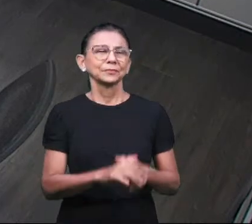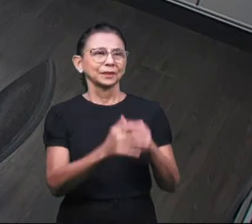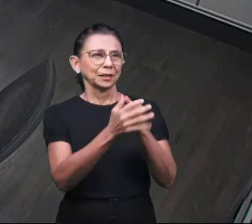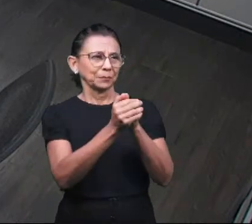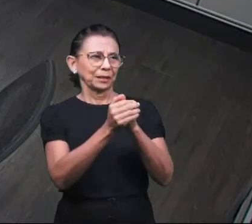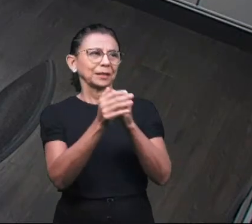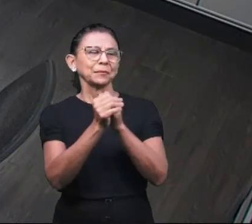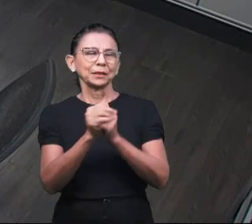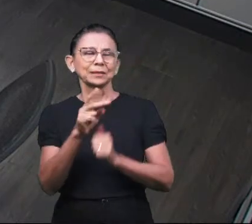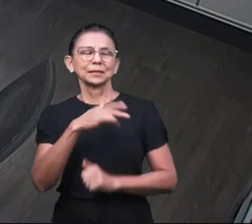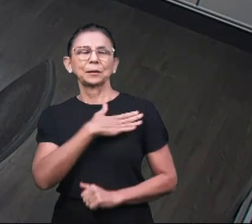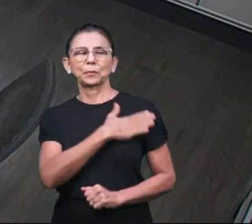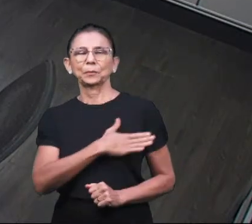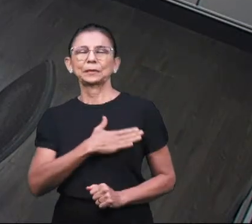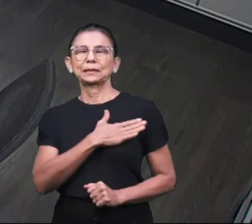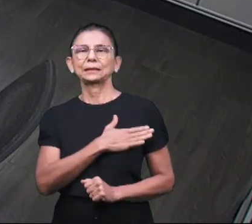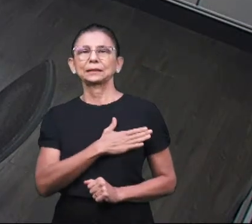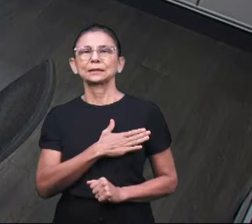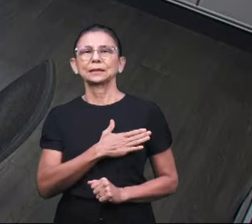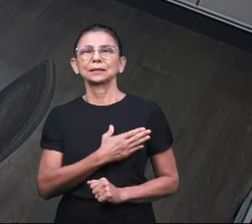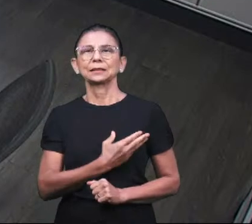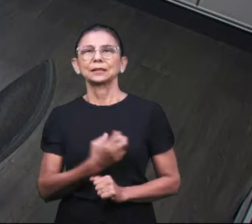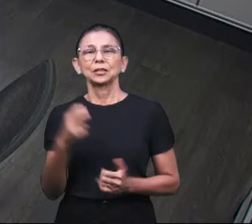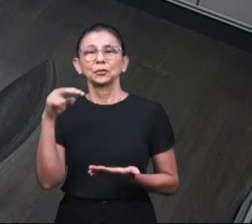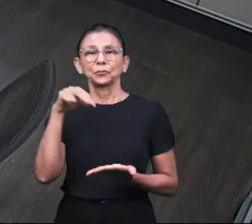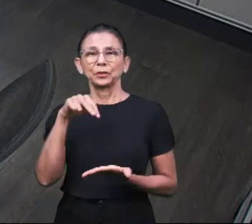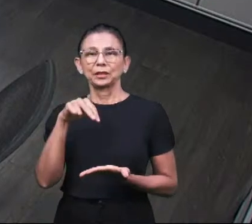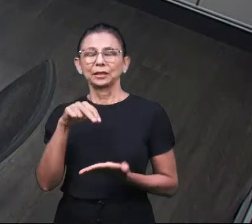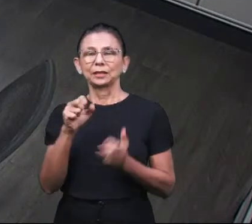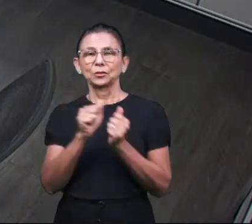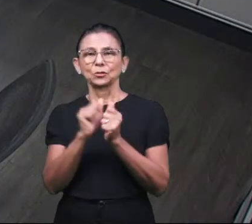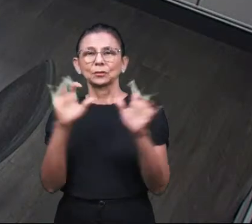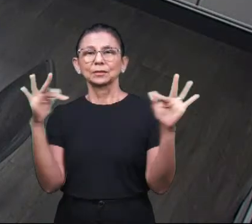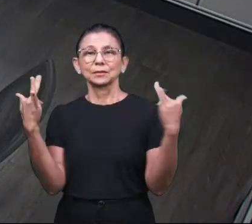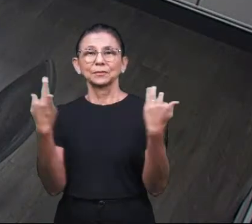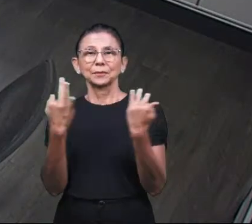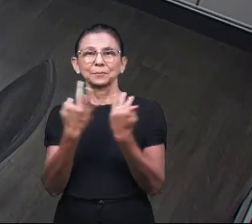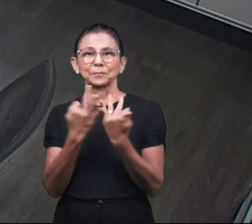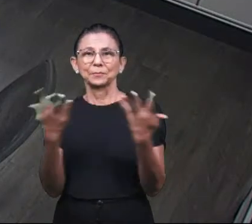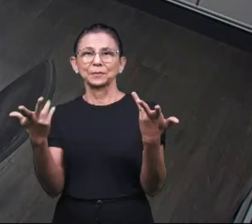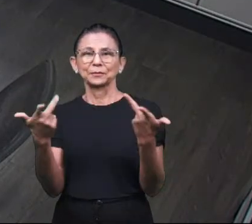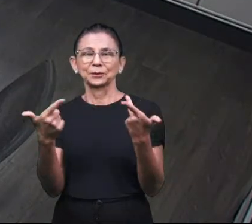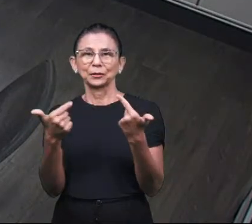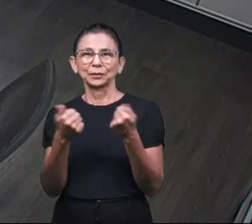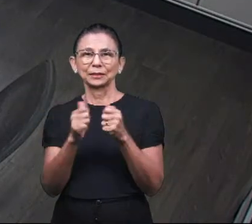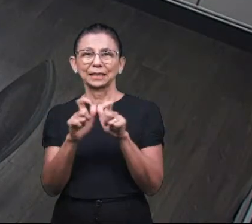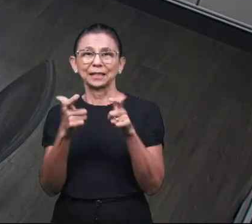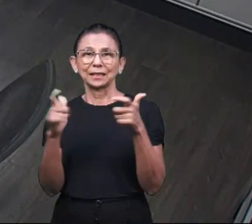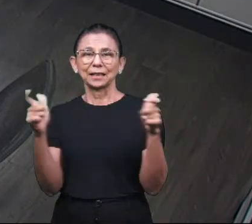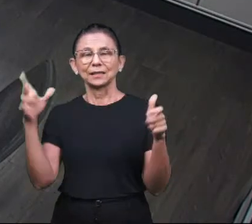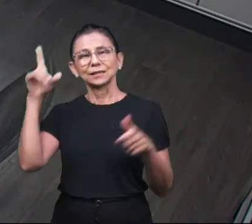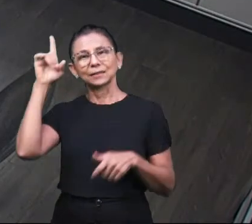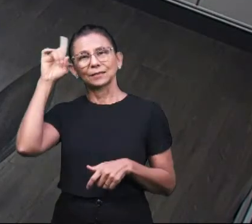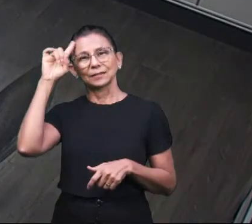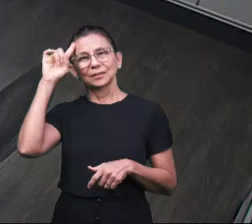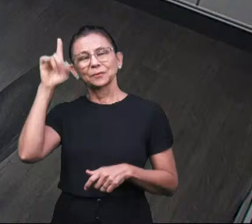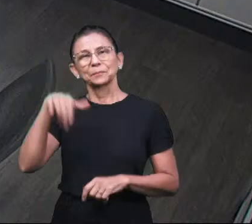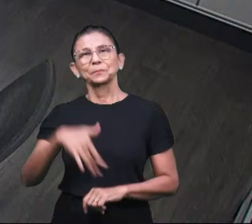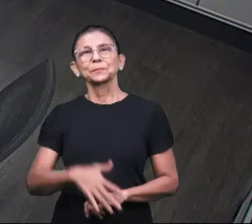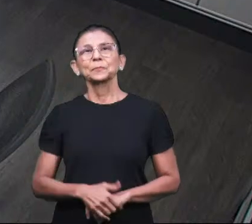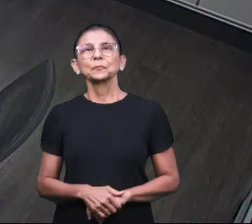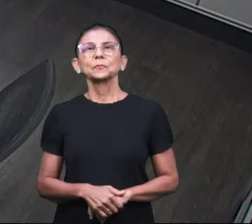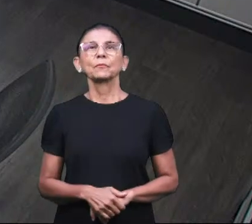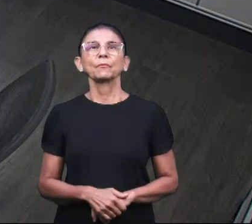um prazer estar aqui, participar e com essa família maravilhosa que cresce a cada dia, né? Amém. Glória Louvado seja o nome do senhor.